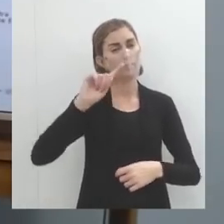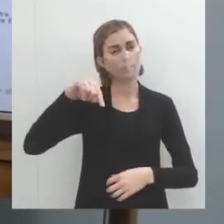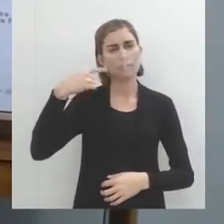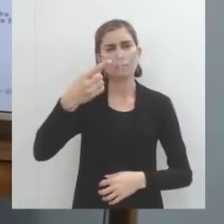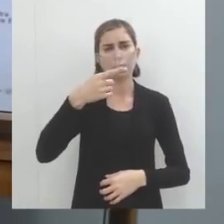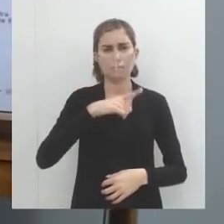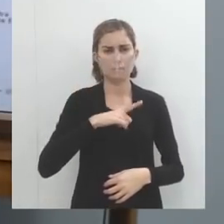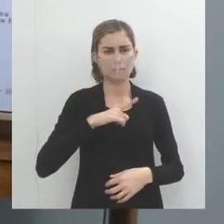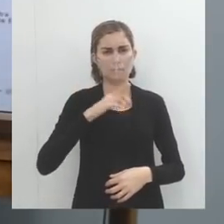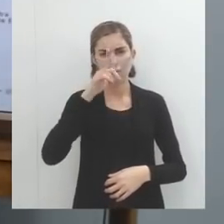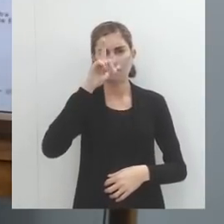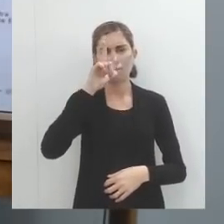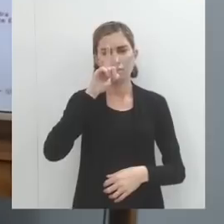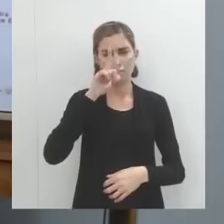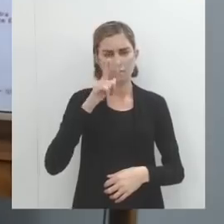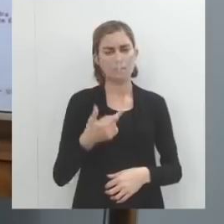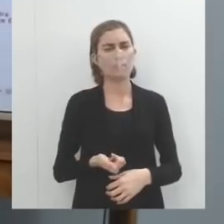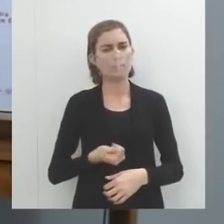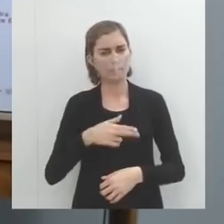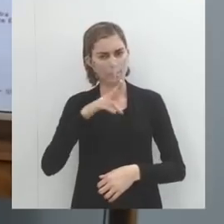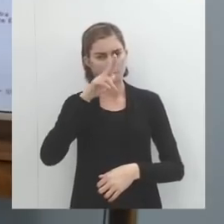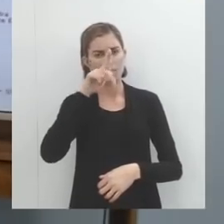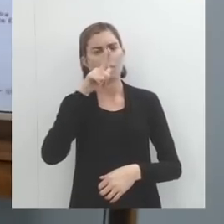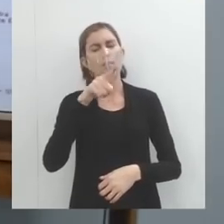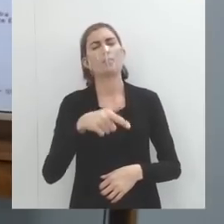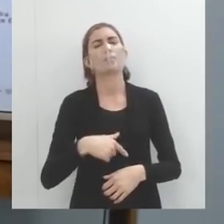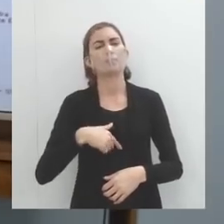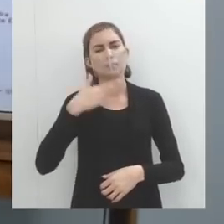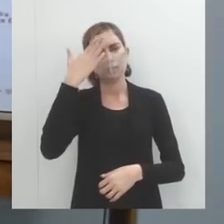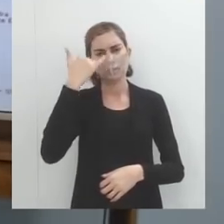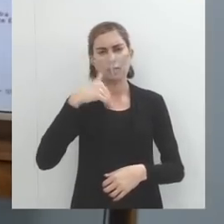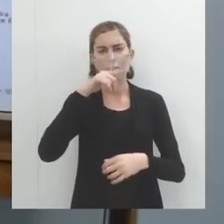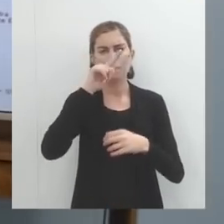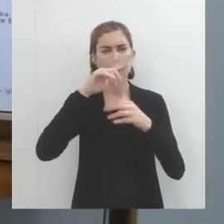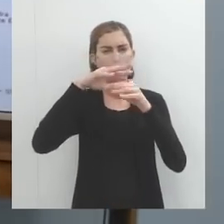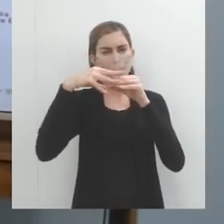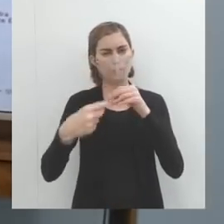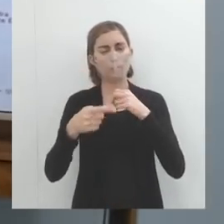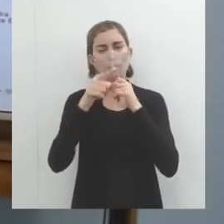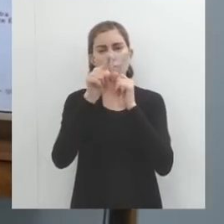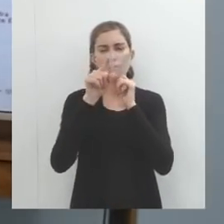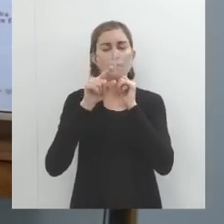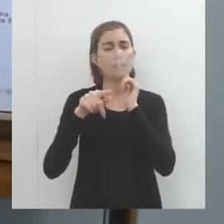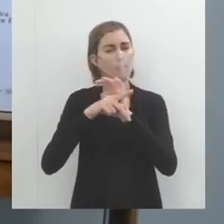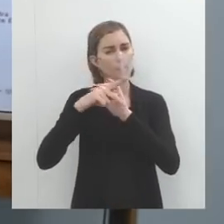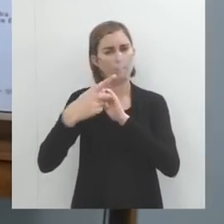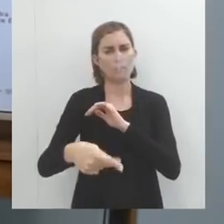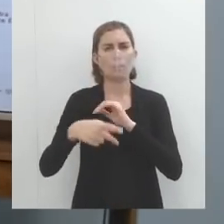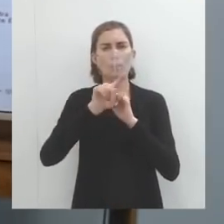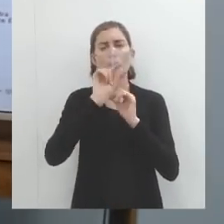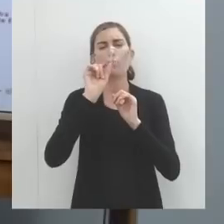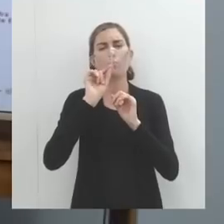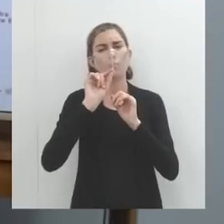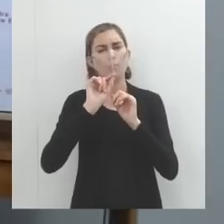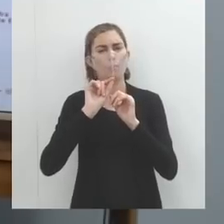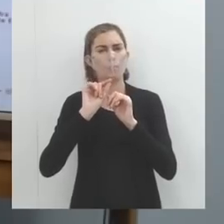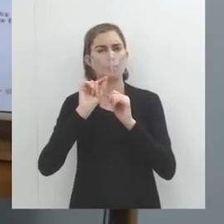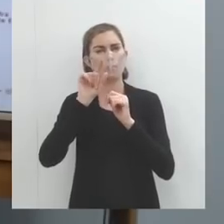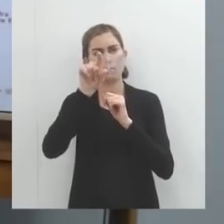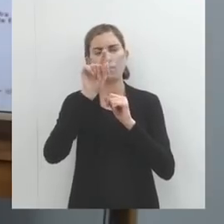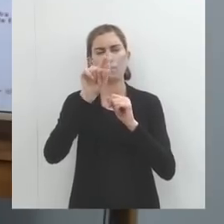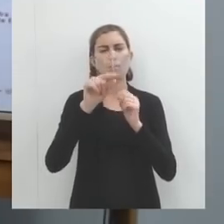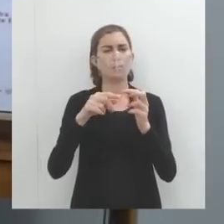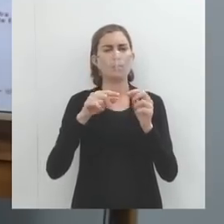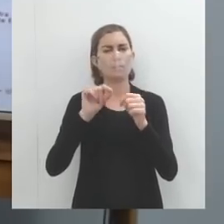eu vou ter o pênis, tá? O pênis a gente sabe que isso aí é o órgão copulador, e assim, ele é o